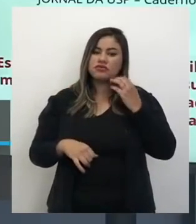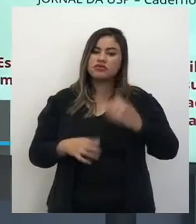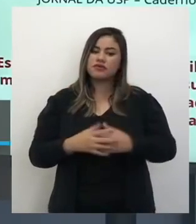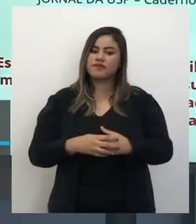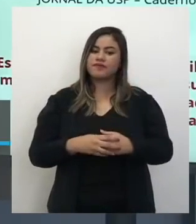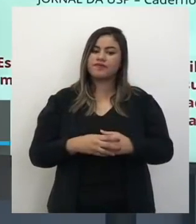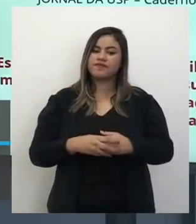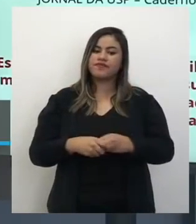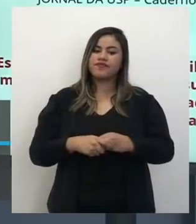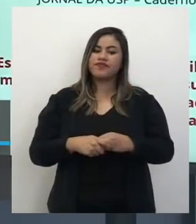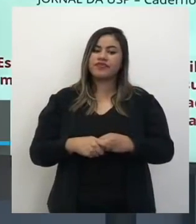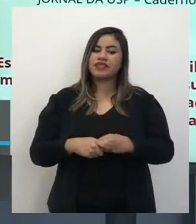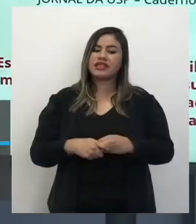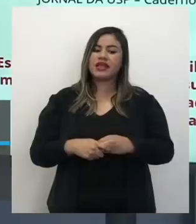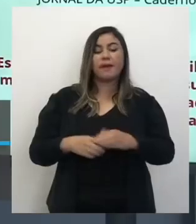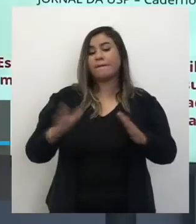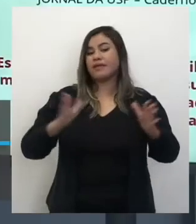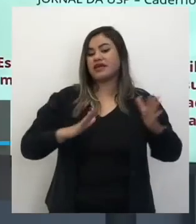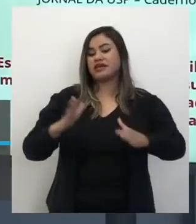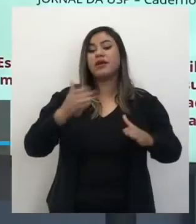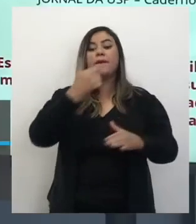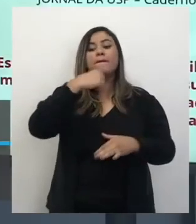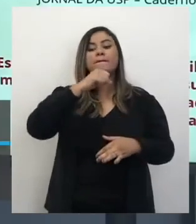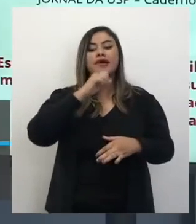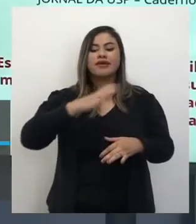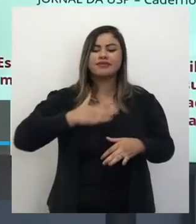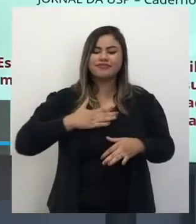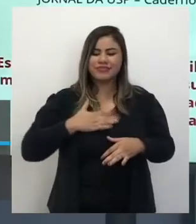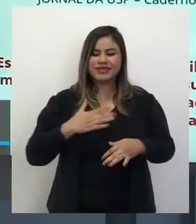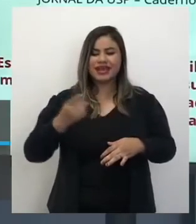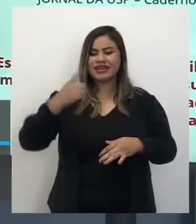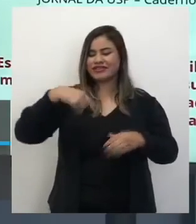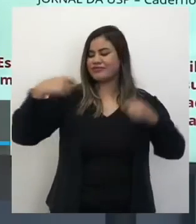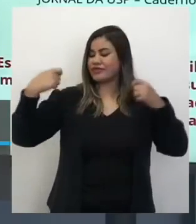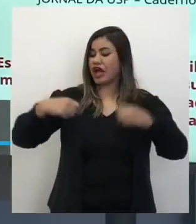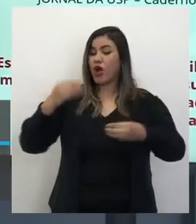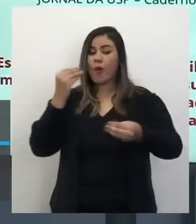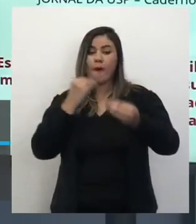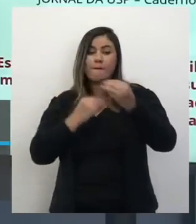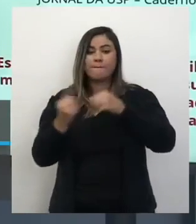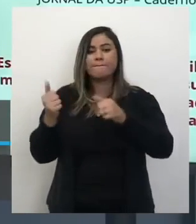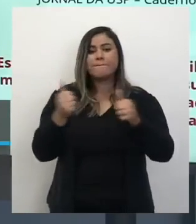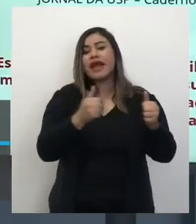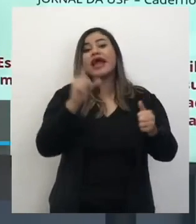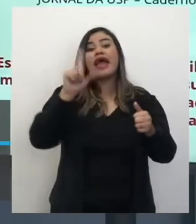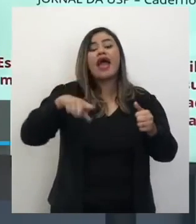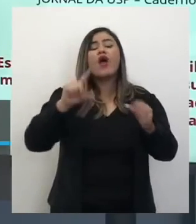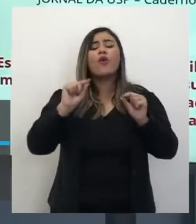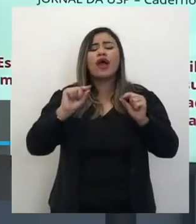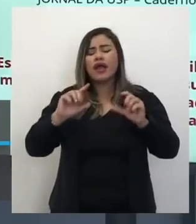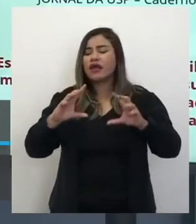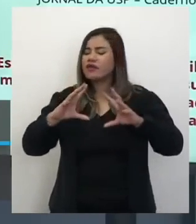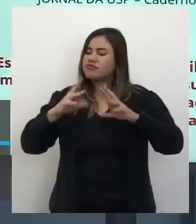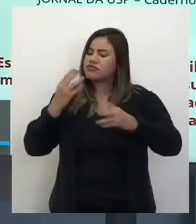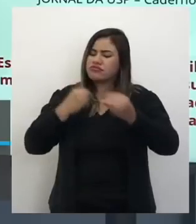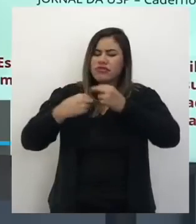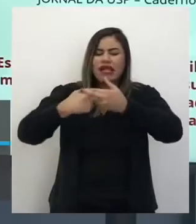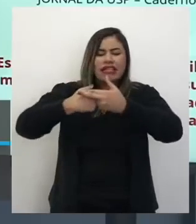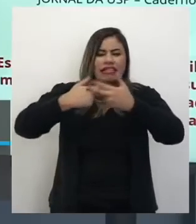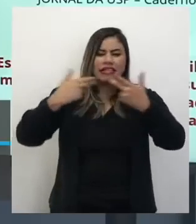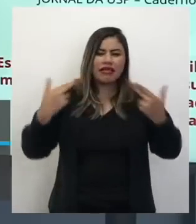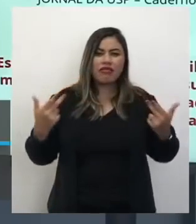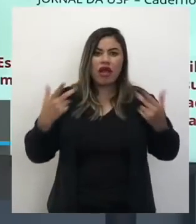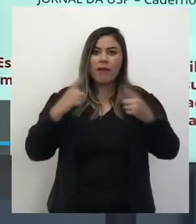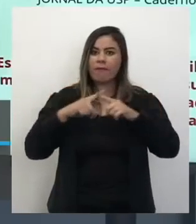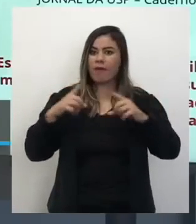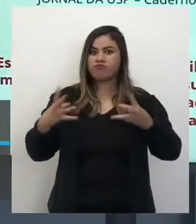da minha mãe, a gente tinha que comer bem. O comer bem era comer de tudo mas era comer bastante